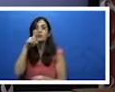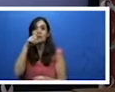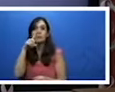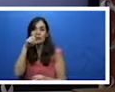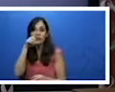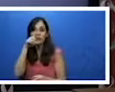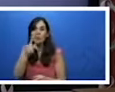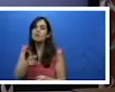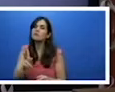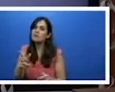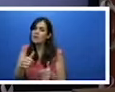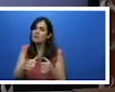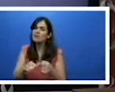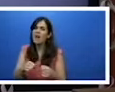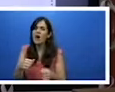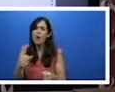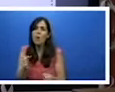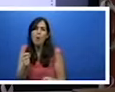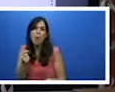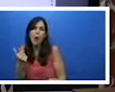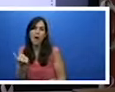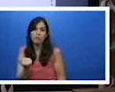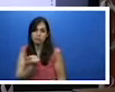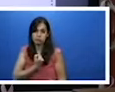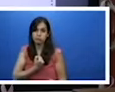a vida. Olha que interessante.